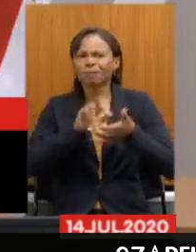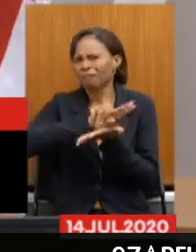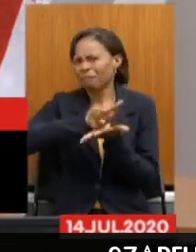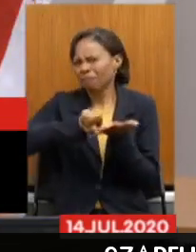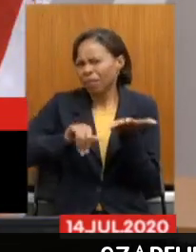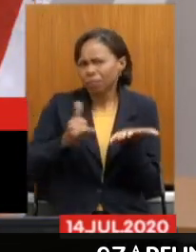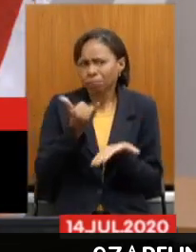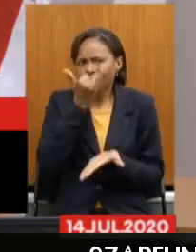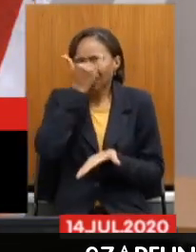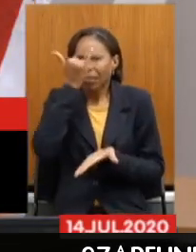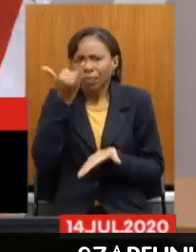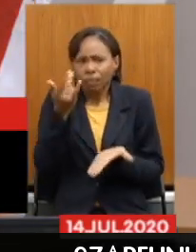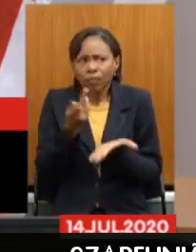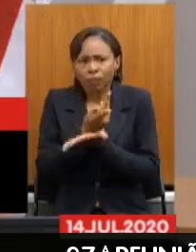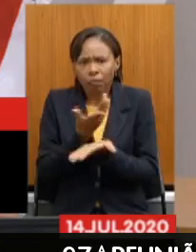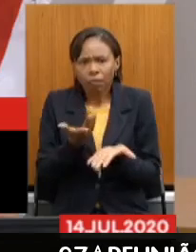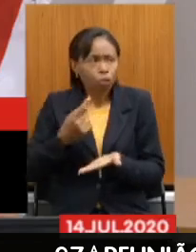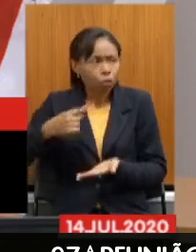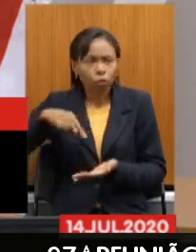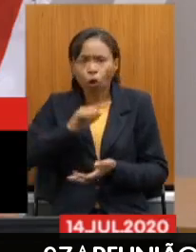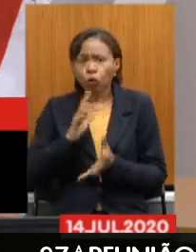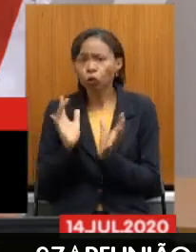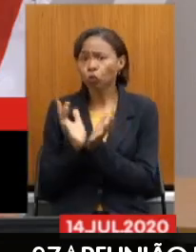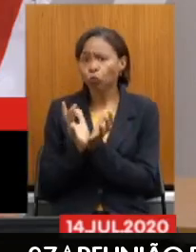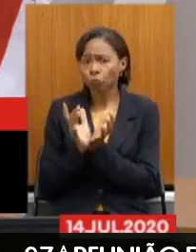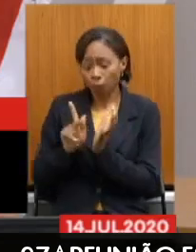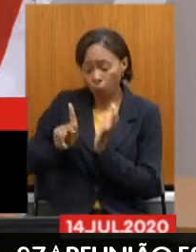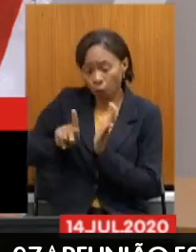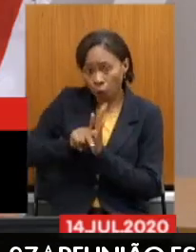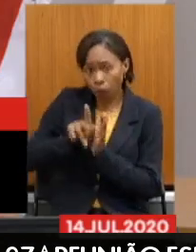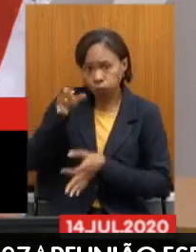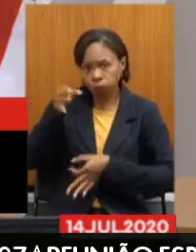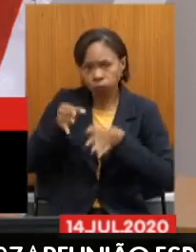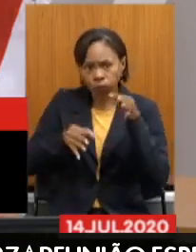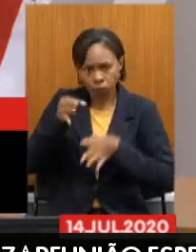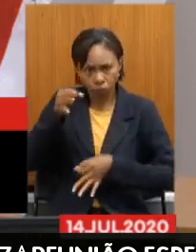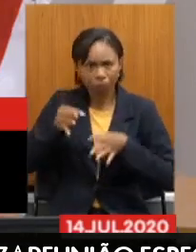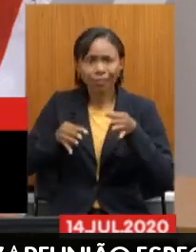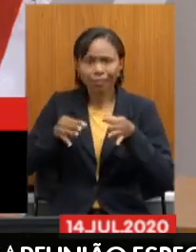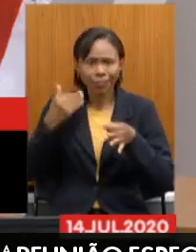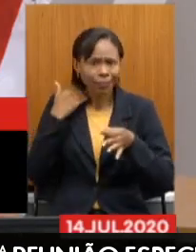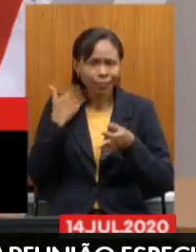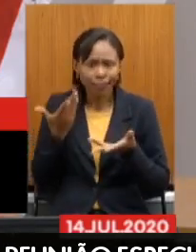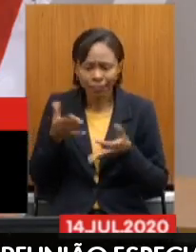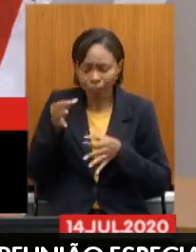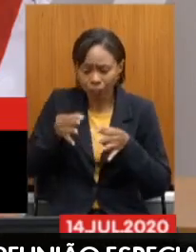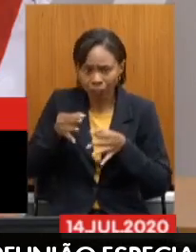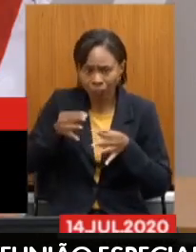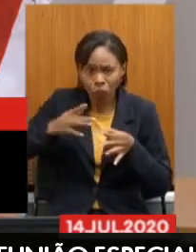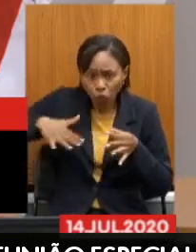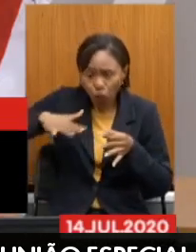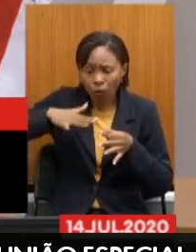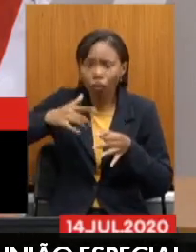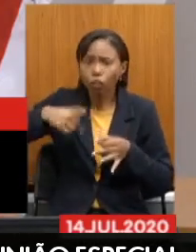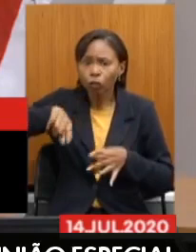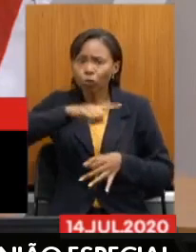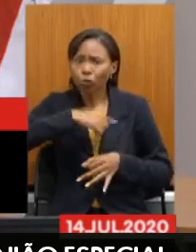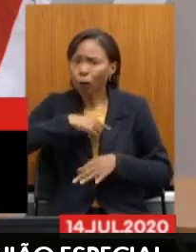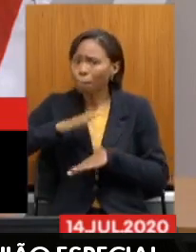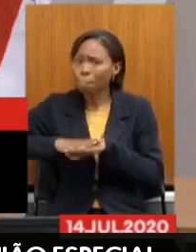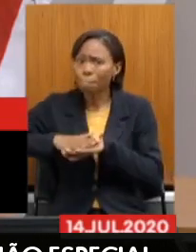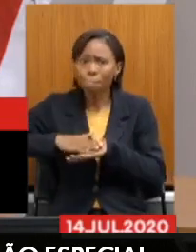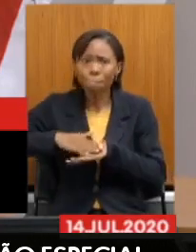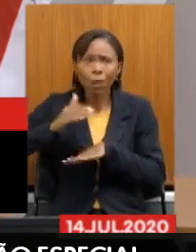acidentes. Então nós somos a categoria do judiciário, os que mais têm adoecido também. Praticamente